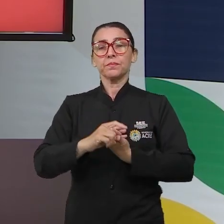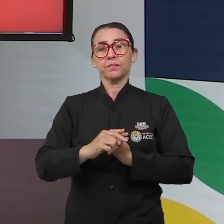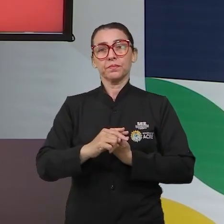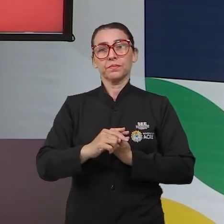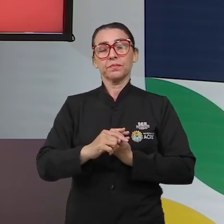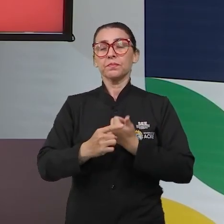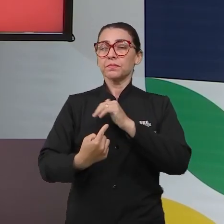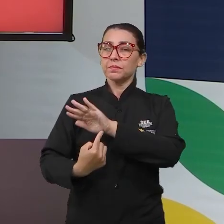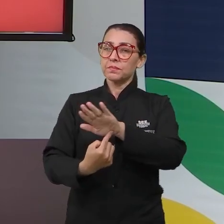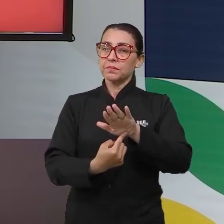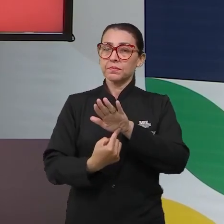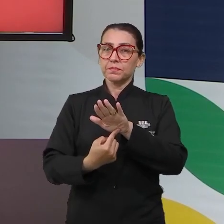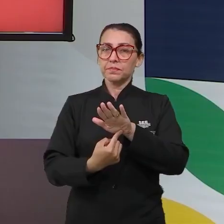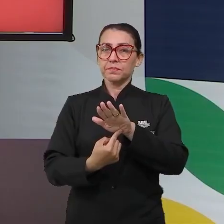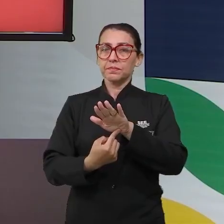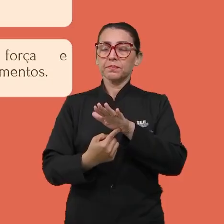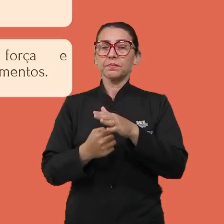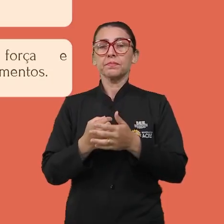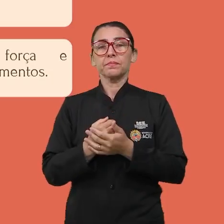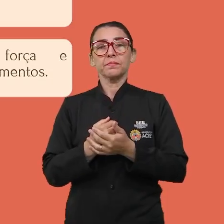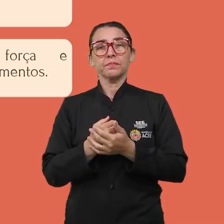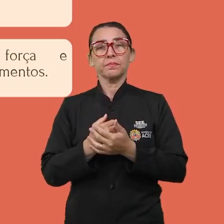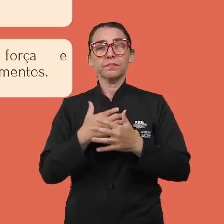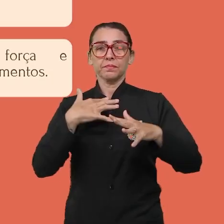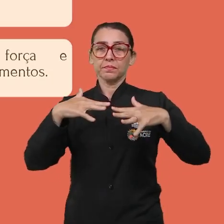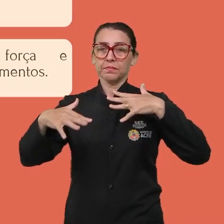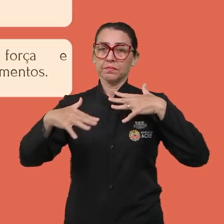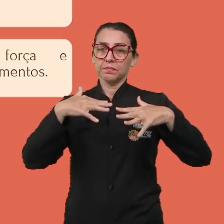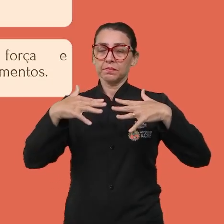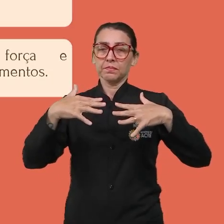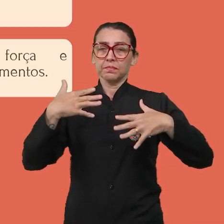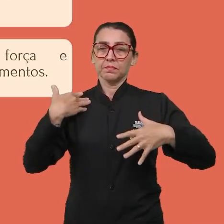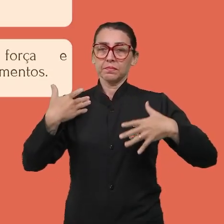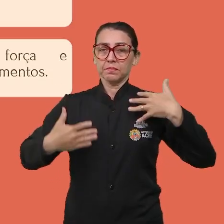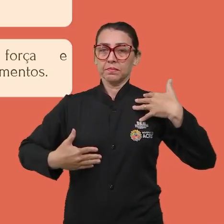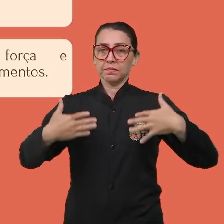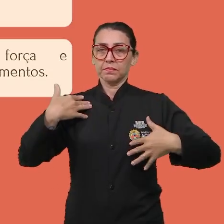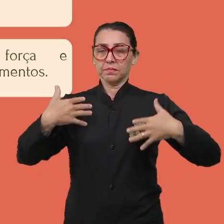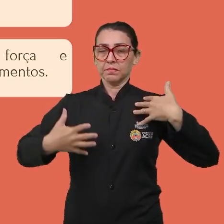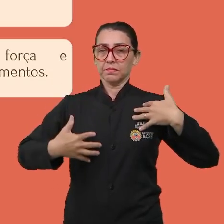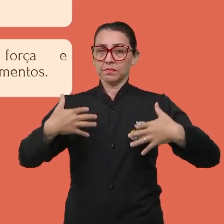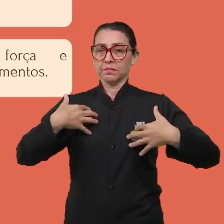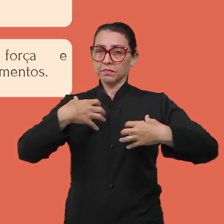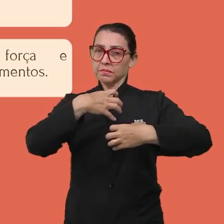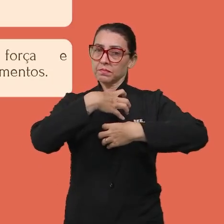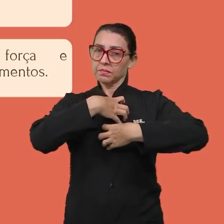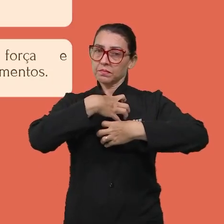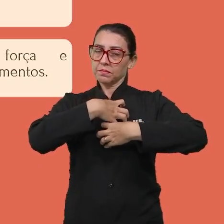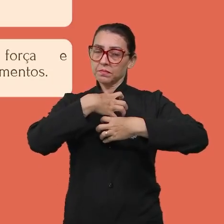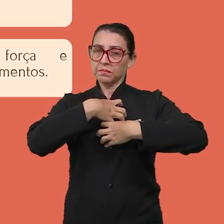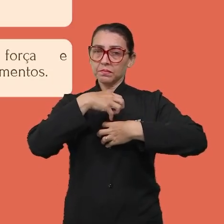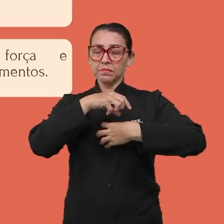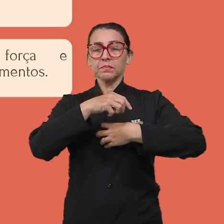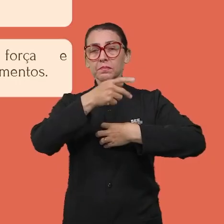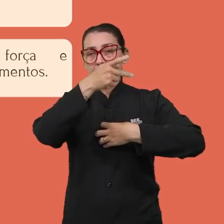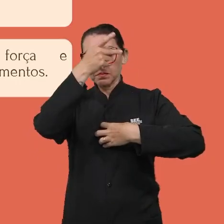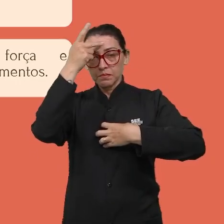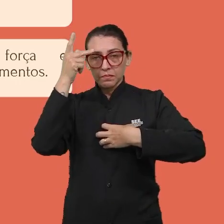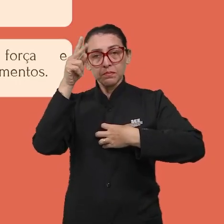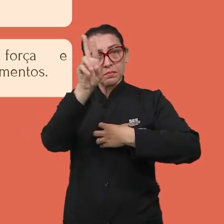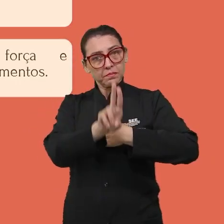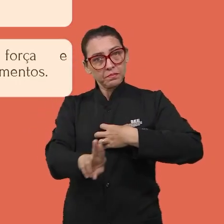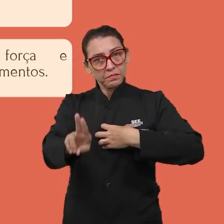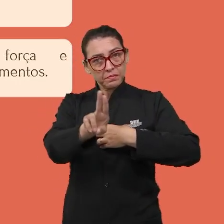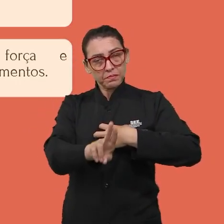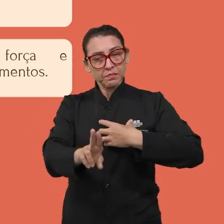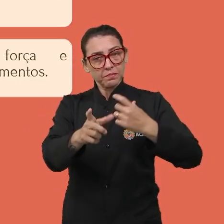sua apresentação. Movimentos de diferentes partes do corpo, né? A maneira como os dançarinos